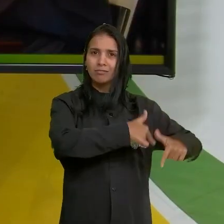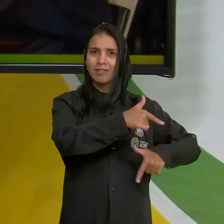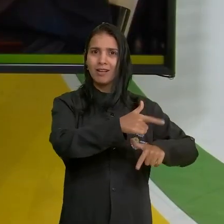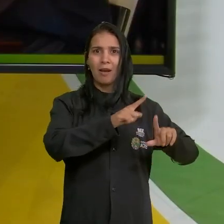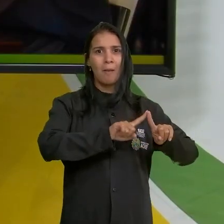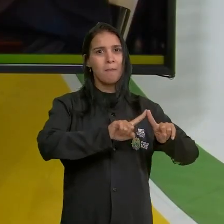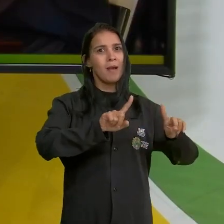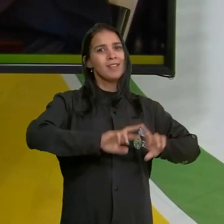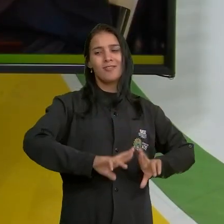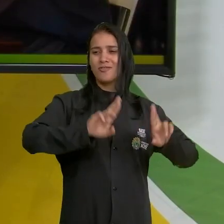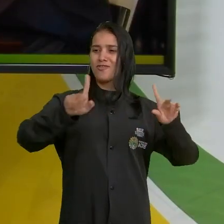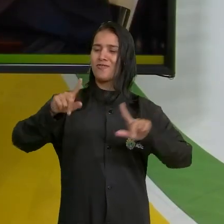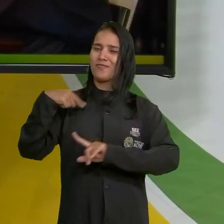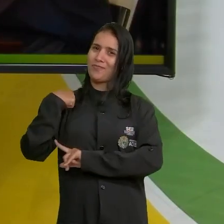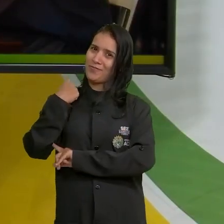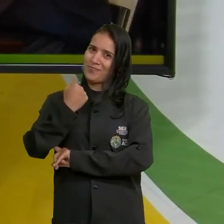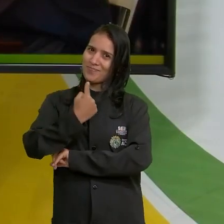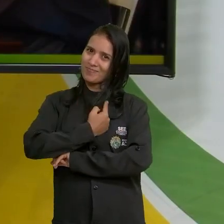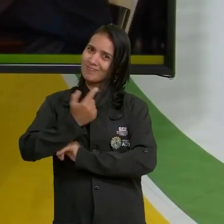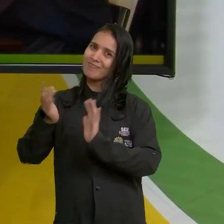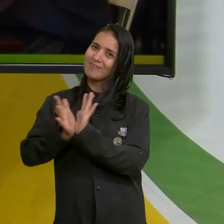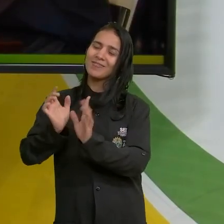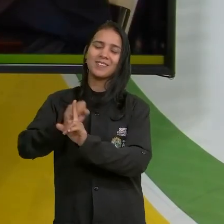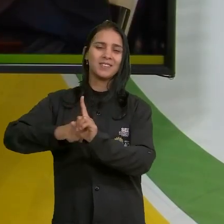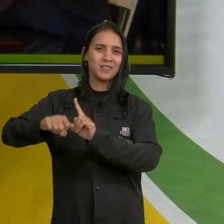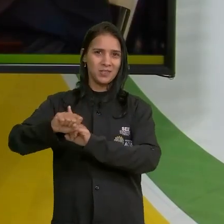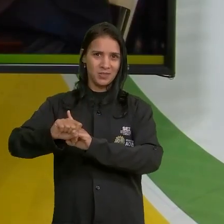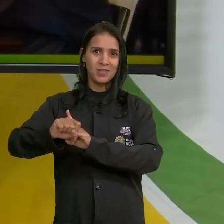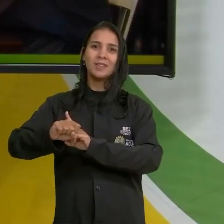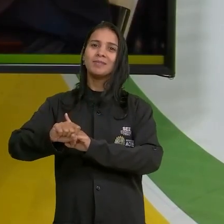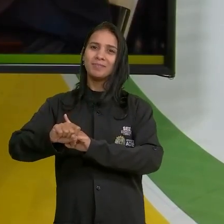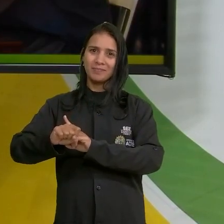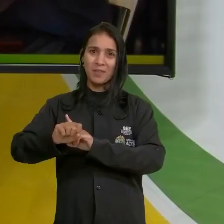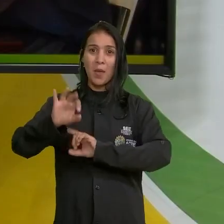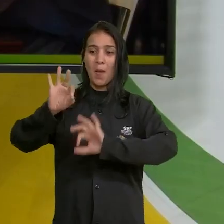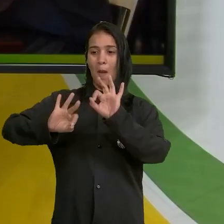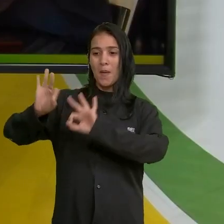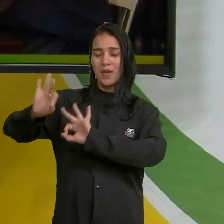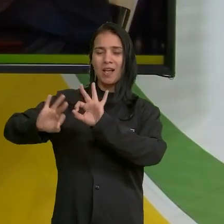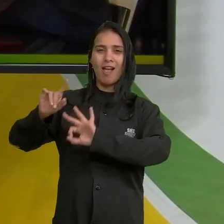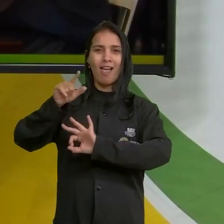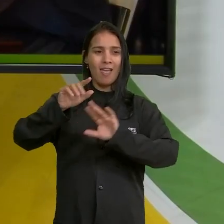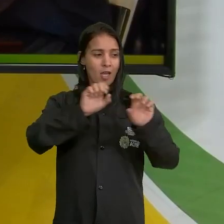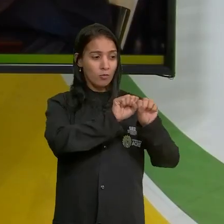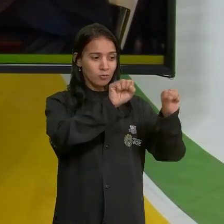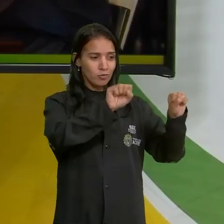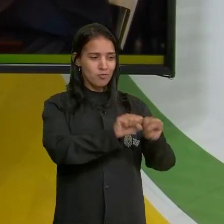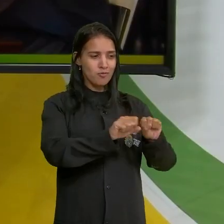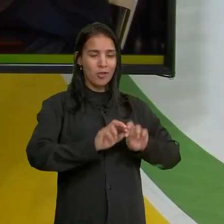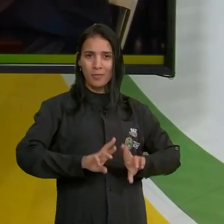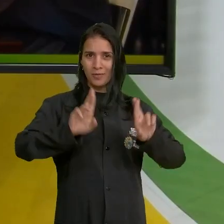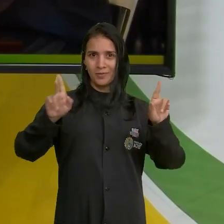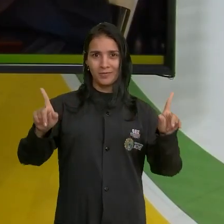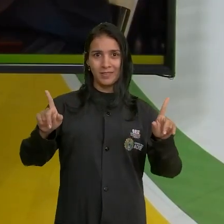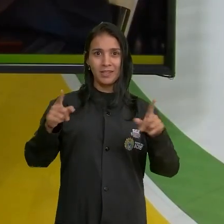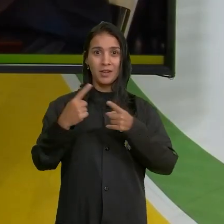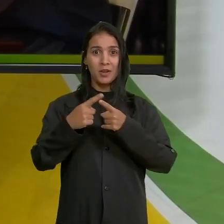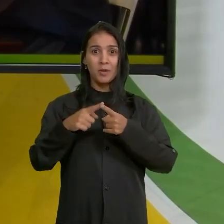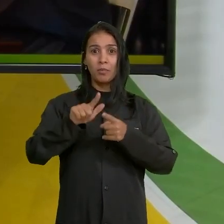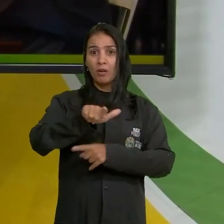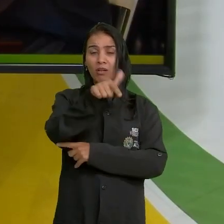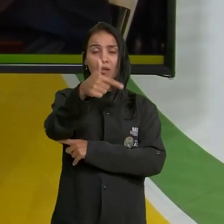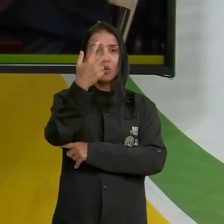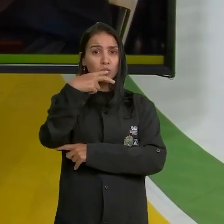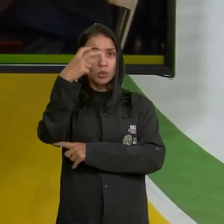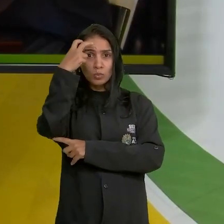Diferente da nossa organização produtiva, é uma outra sistemática, porque é uma outra